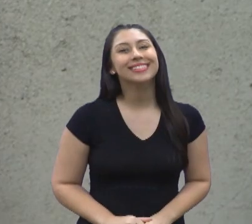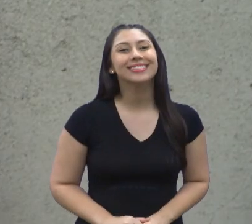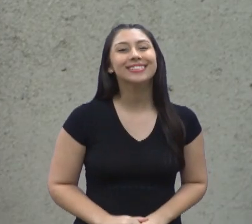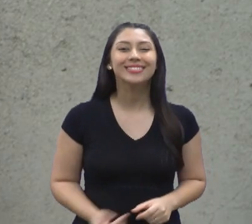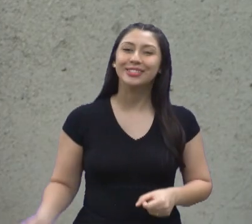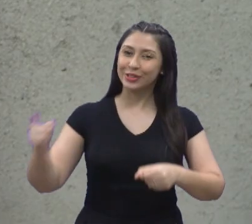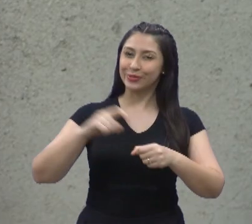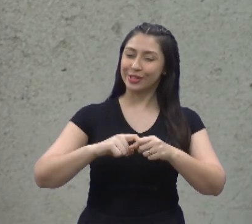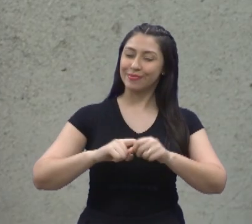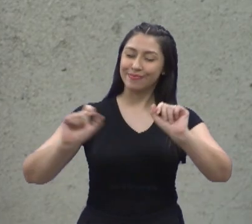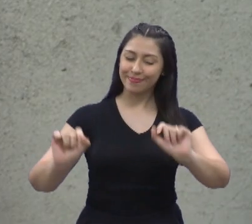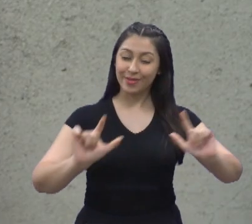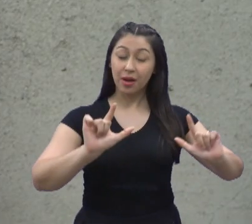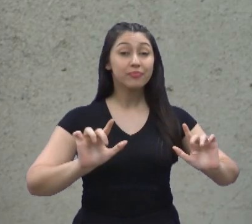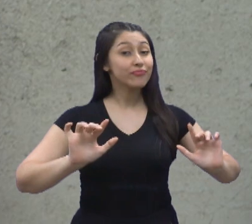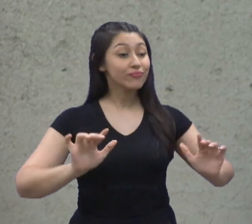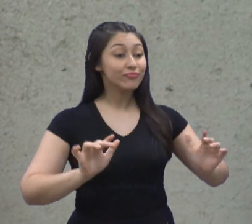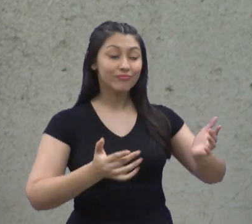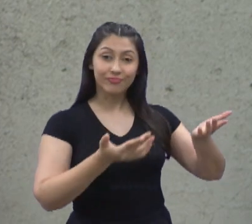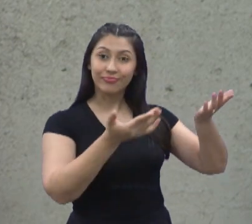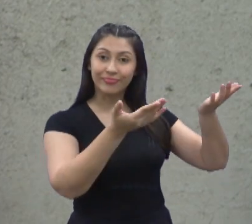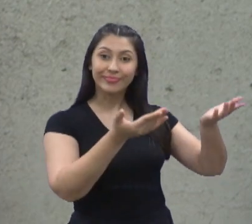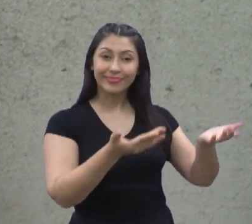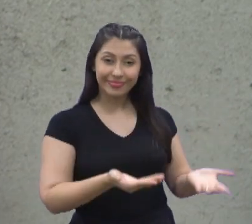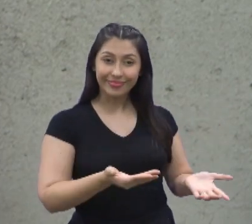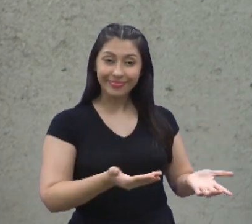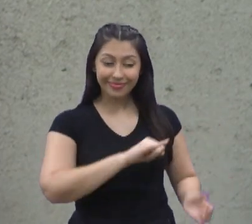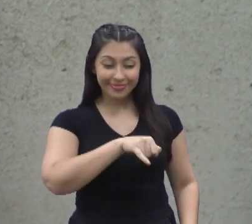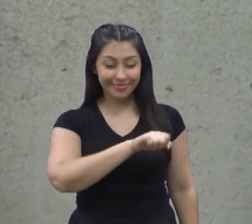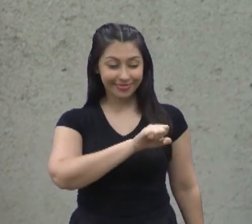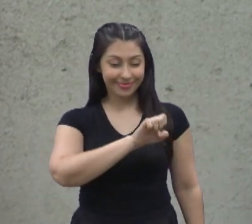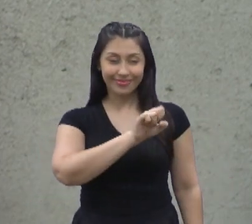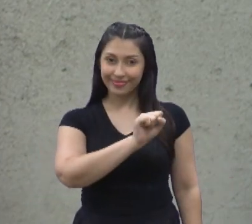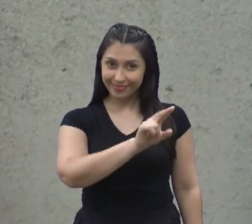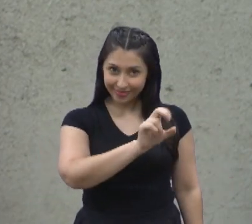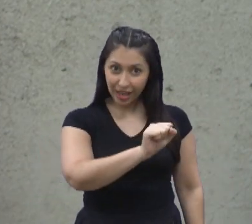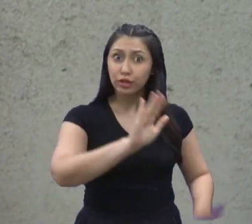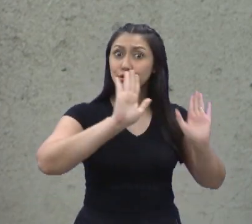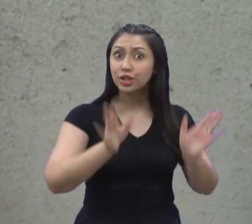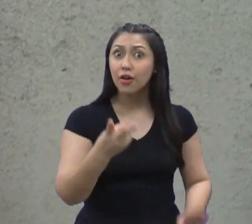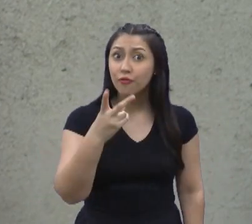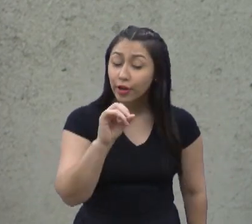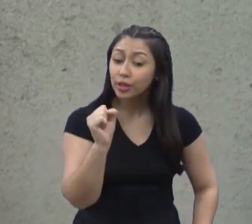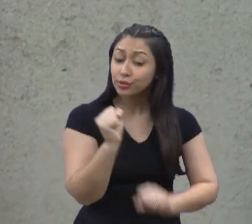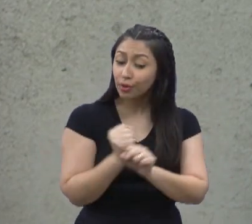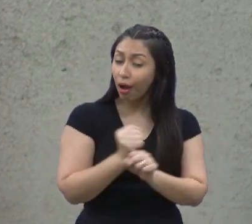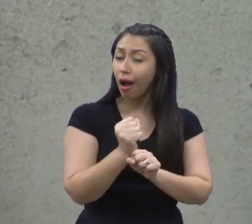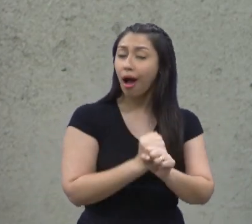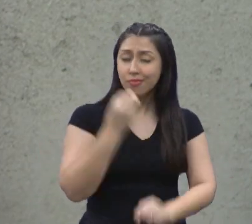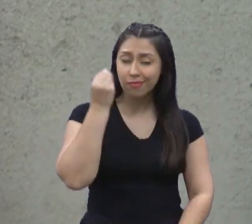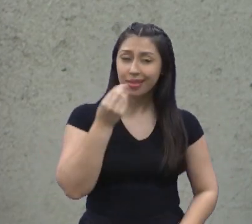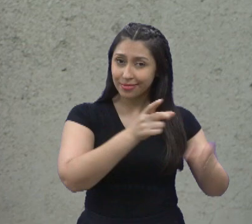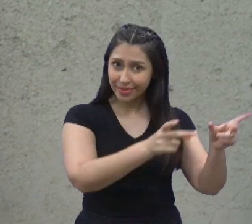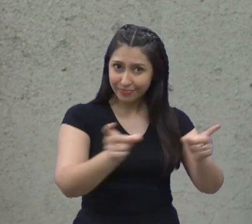Voltamos com o programa e aqui no estúdio eu tenho a presença do Jesus Pereira, que é vendedor há mais de 20 anos. E agora nesse último bloco a gente